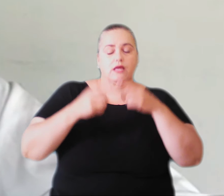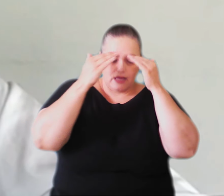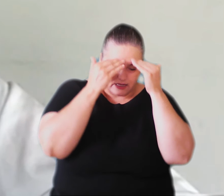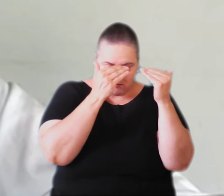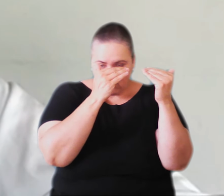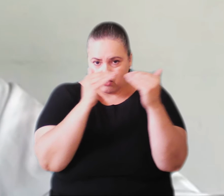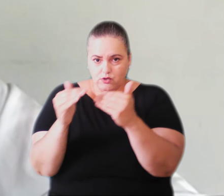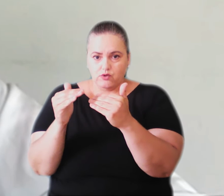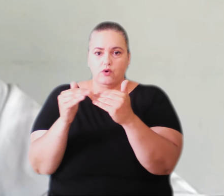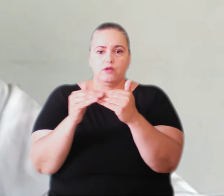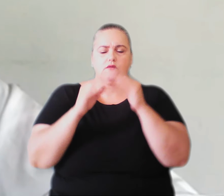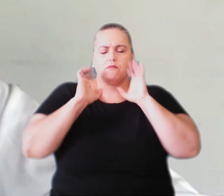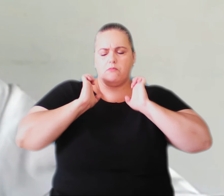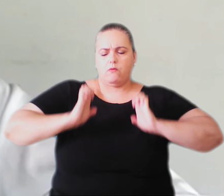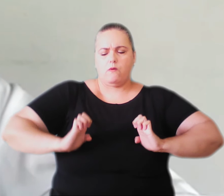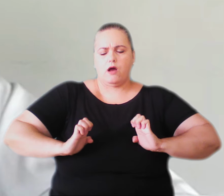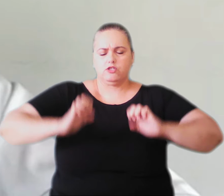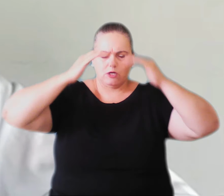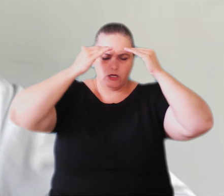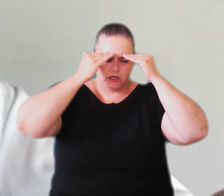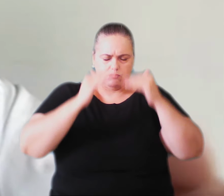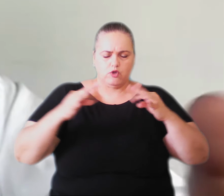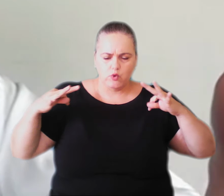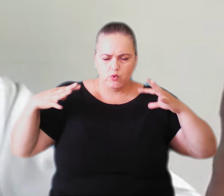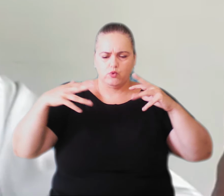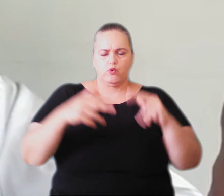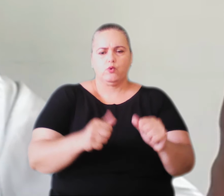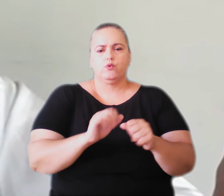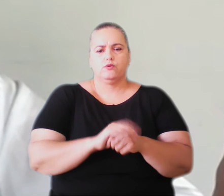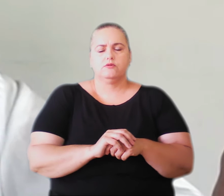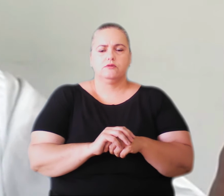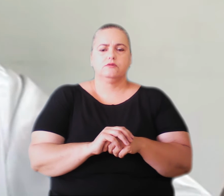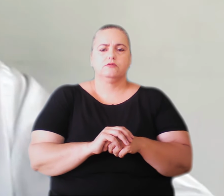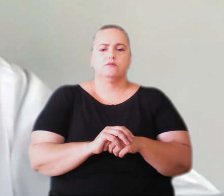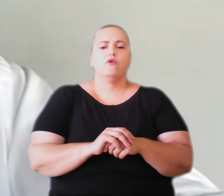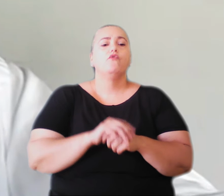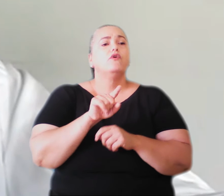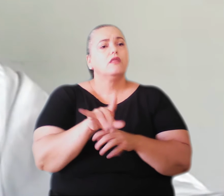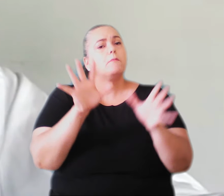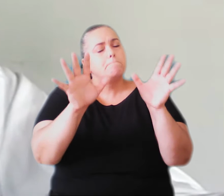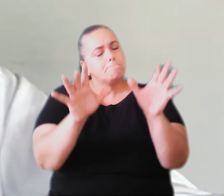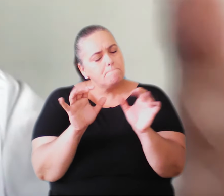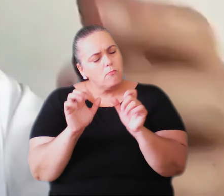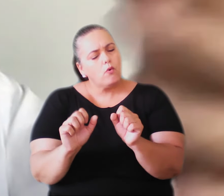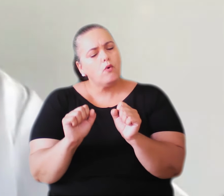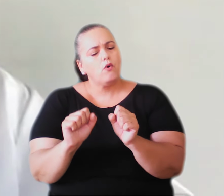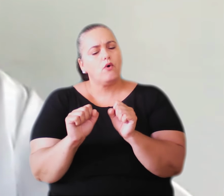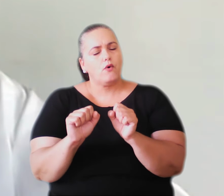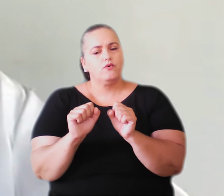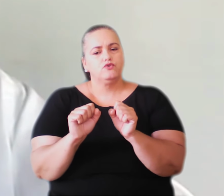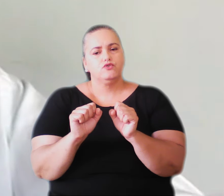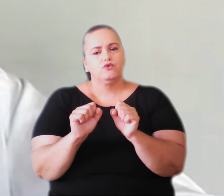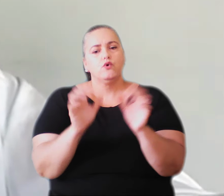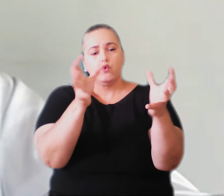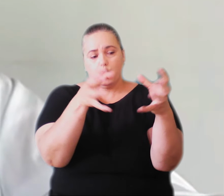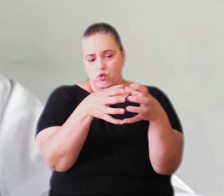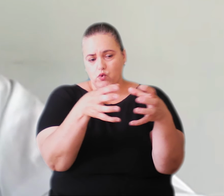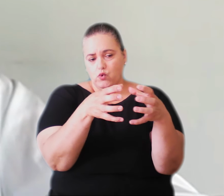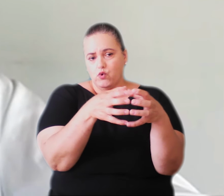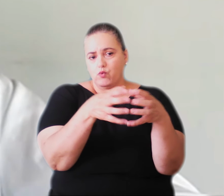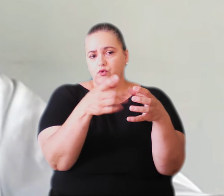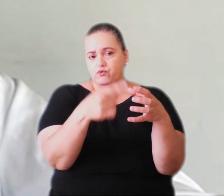muita ética conosco, ele respeitou. Foi com todos. Se vocês poderiam, vocês que eu digo, o grupo musical